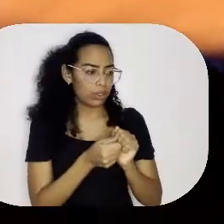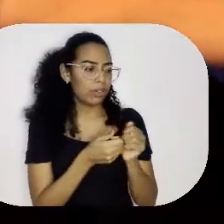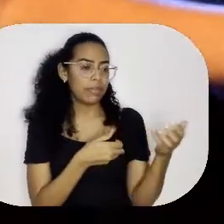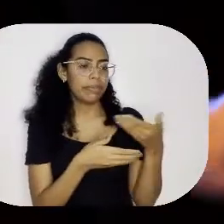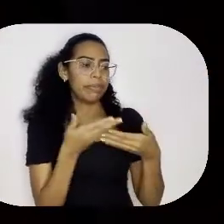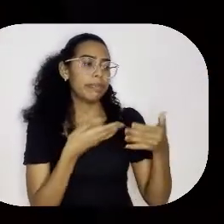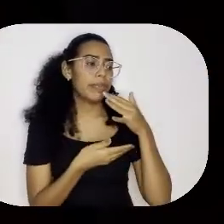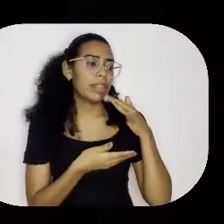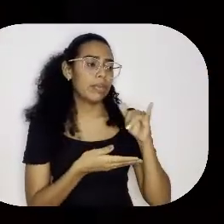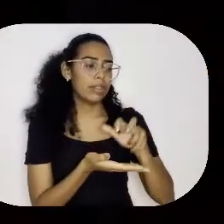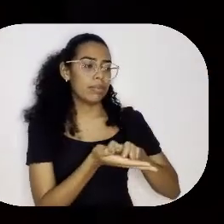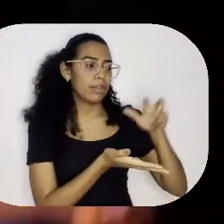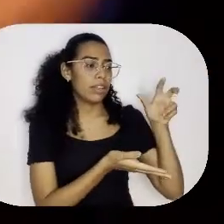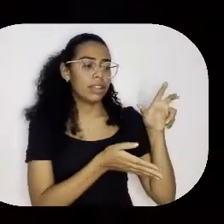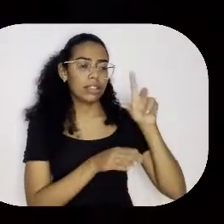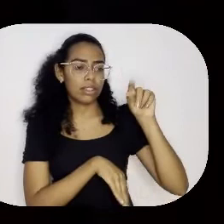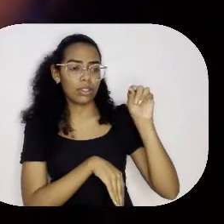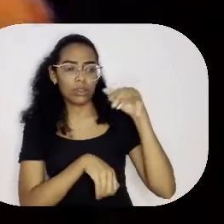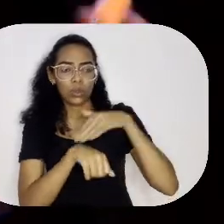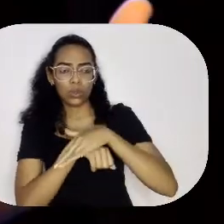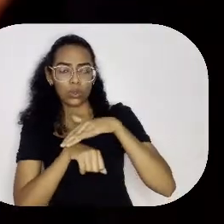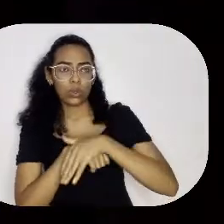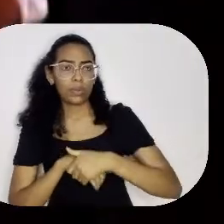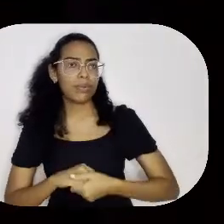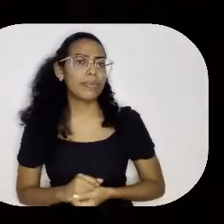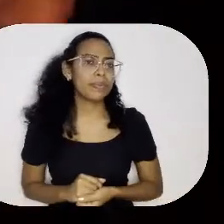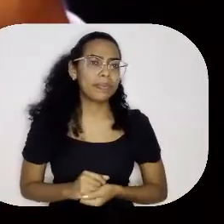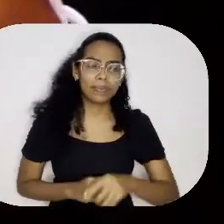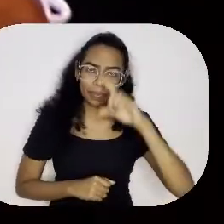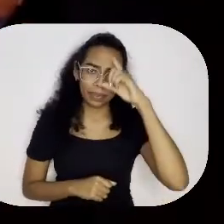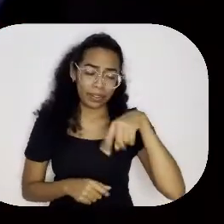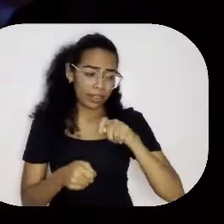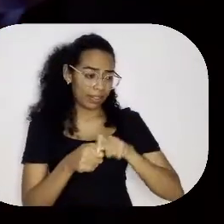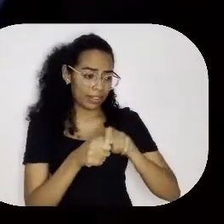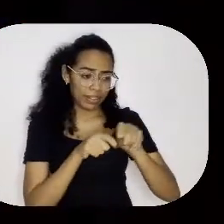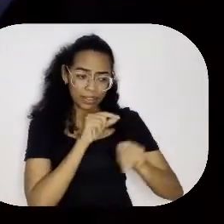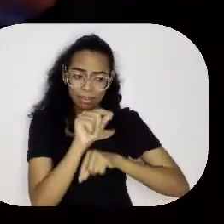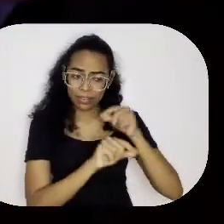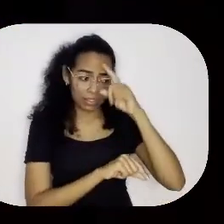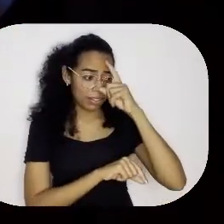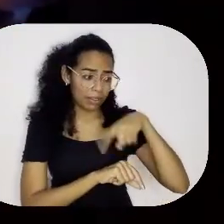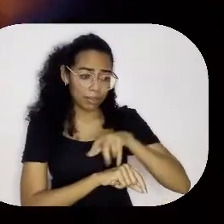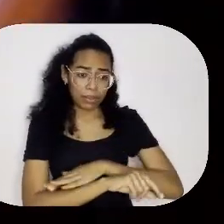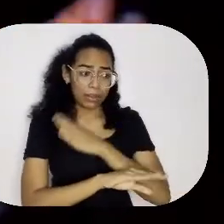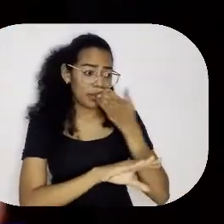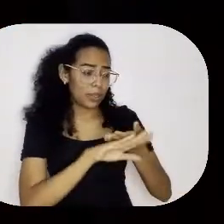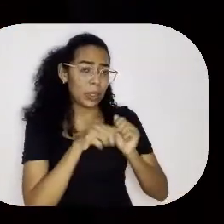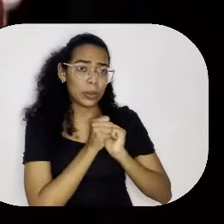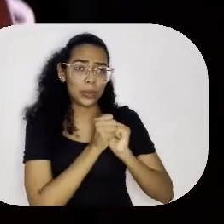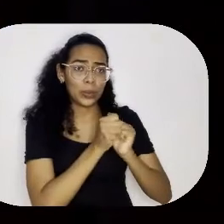lá, só ficavam com meu pai. Saiu de manhã, voltava de noite. Cadê meus amigos? Não, estão ali com o Militão. Não sabia para onde ele levava, o que ele fazia, só sei que ia